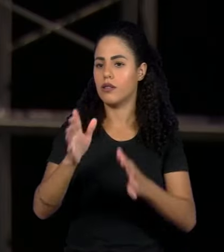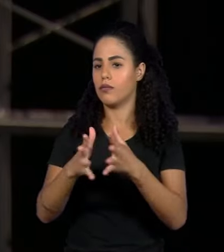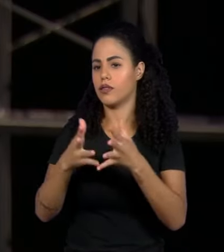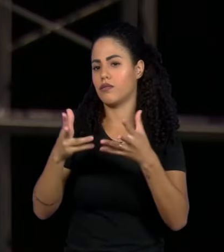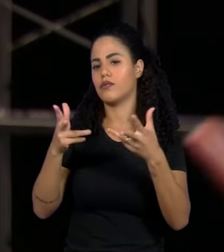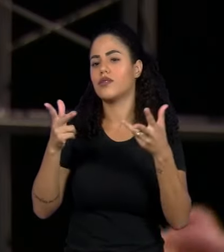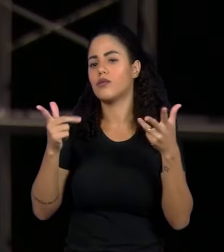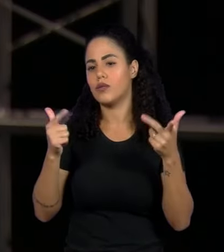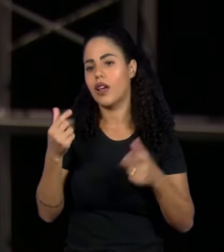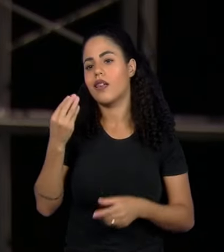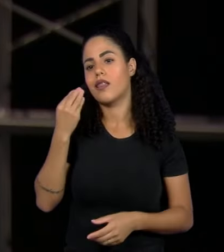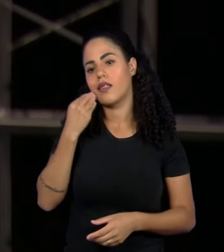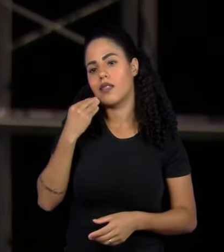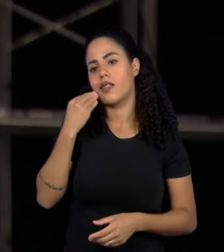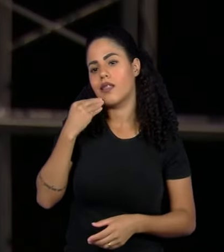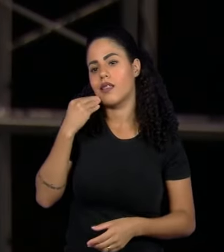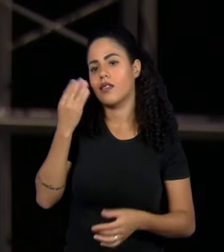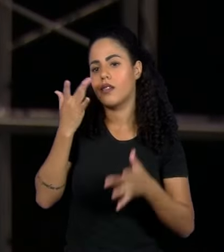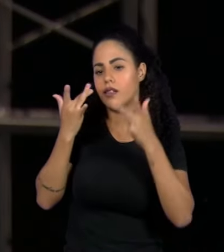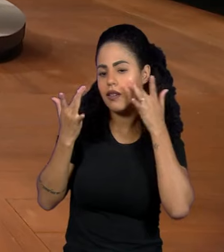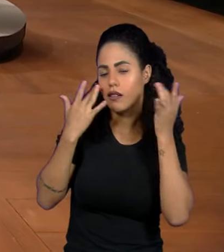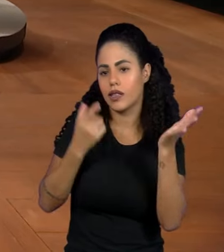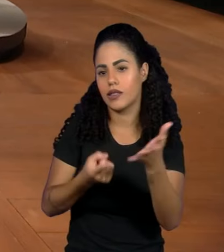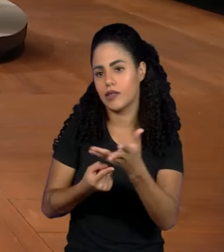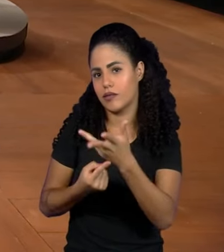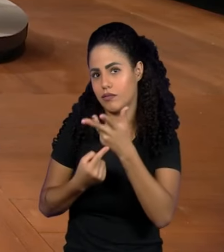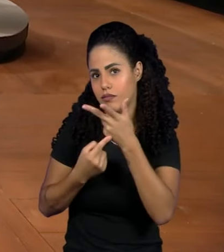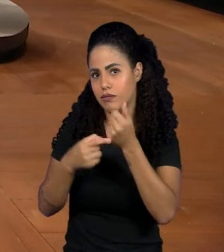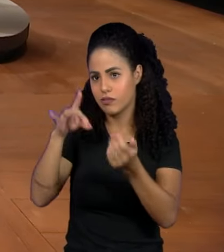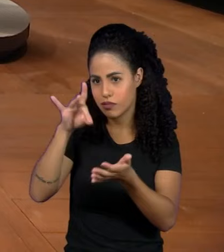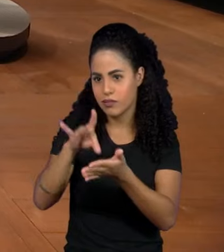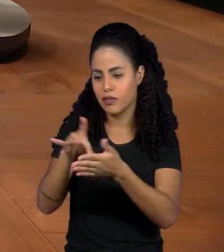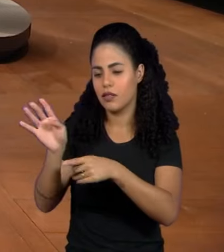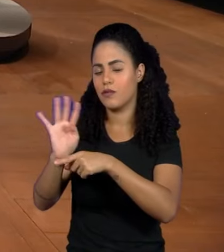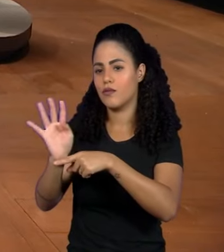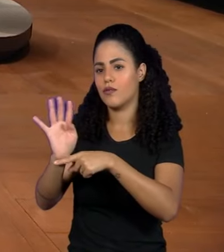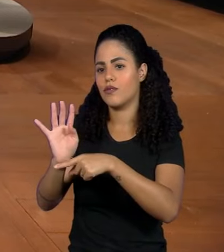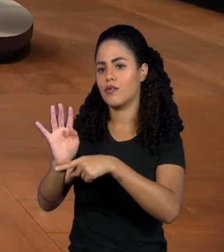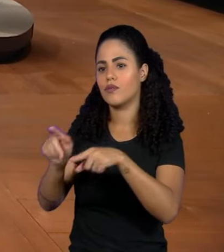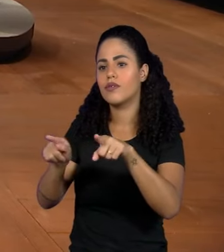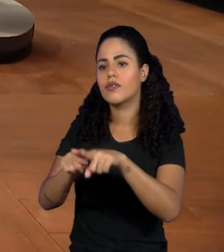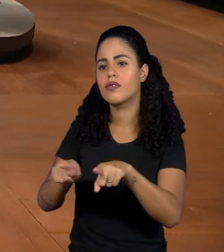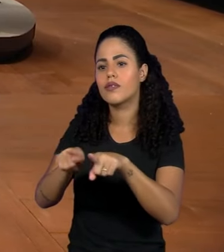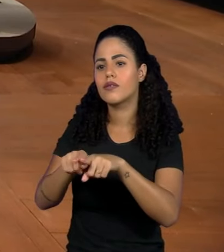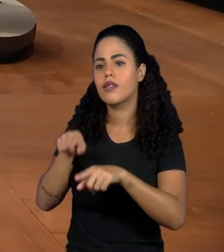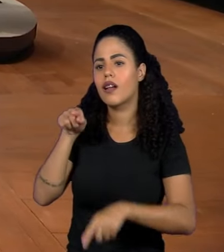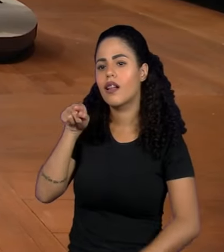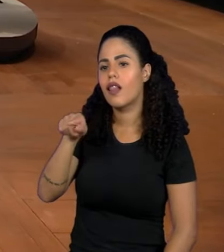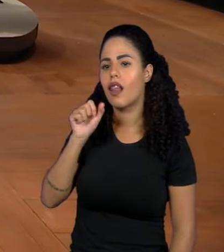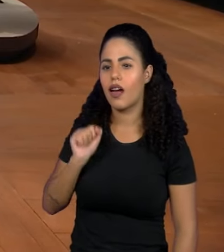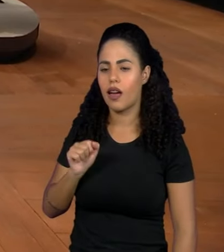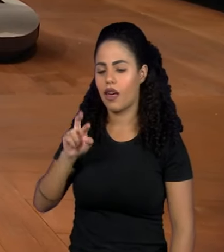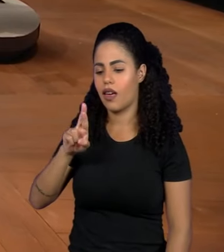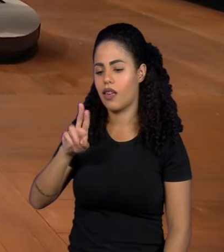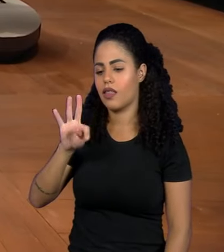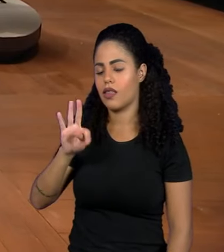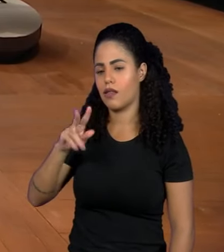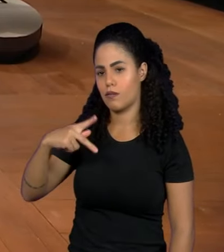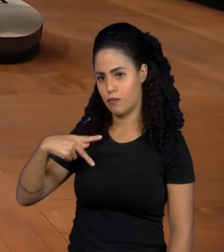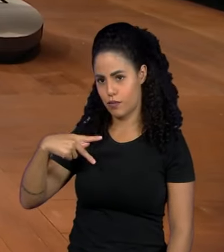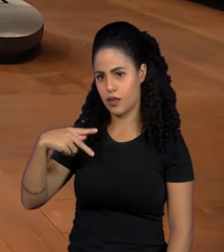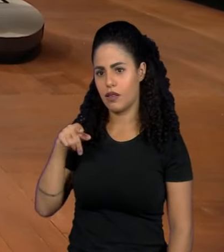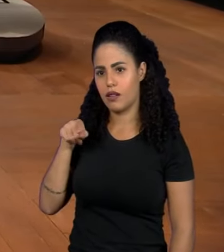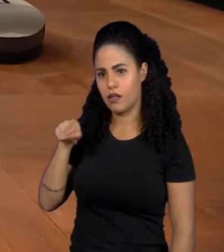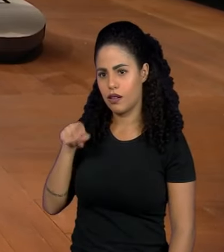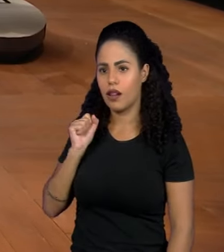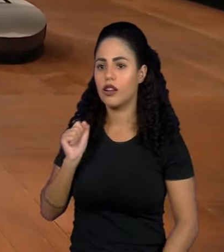entrei, mergulhei na Revolução. E fiz um filme até na RTP,